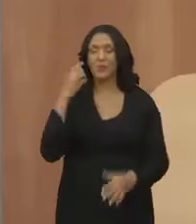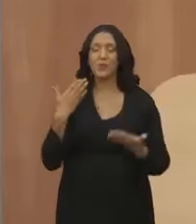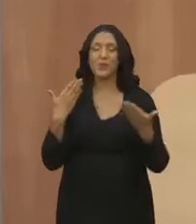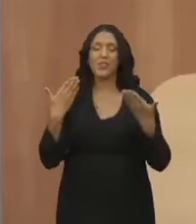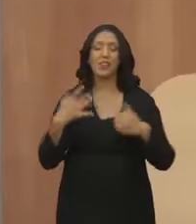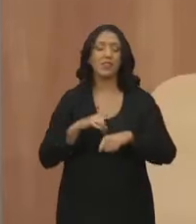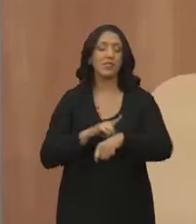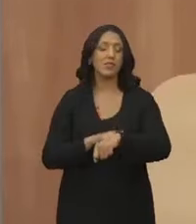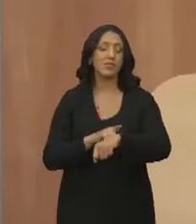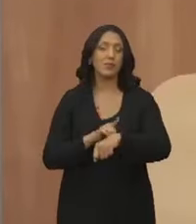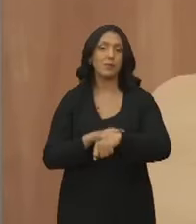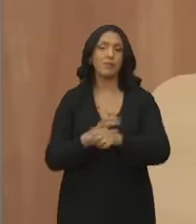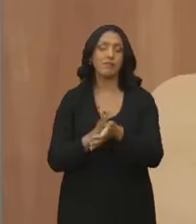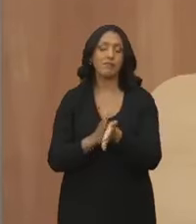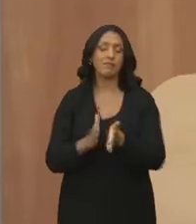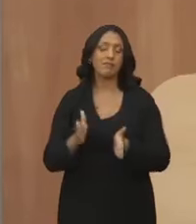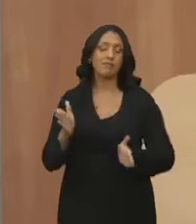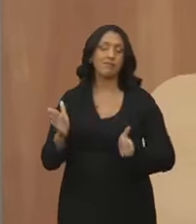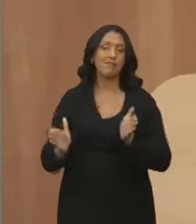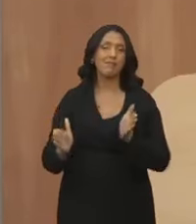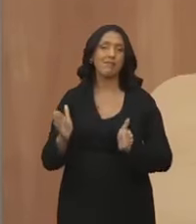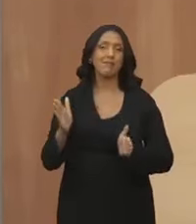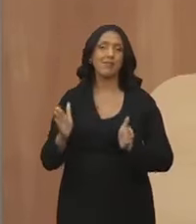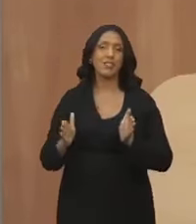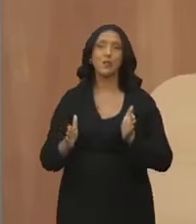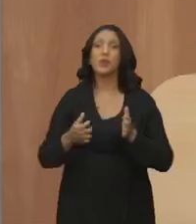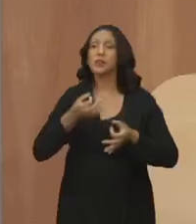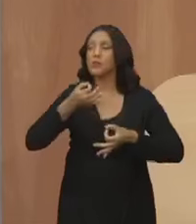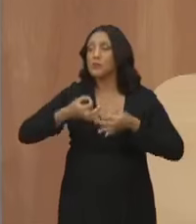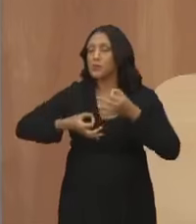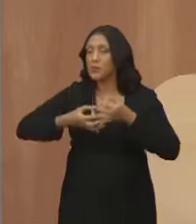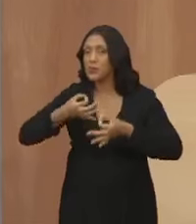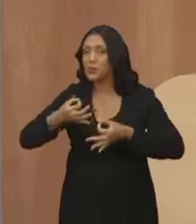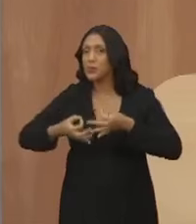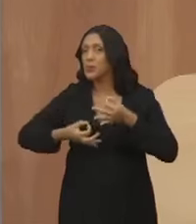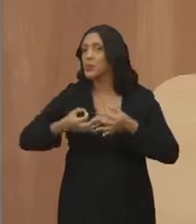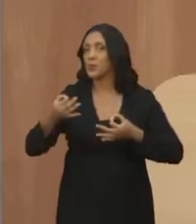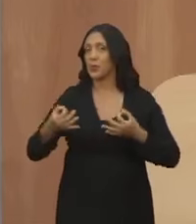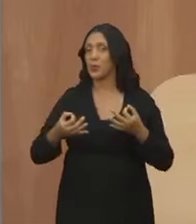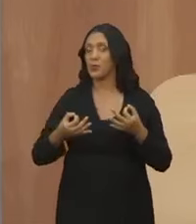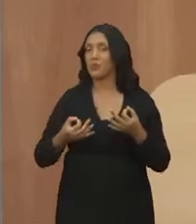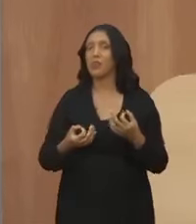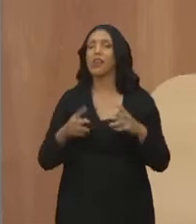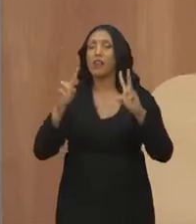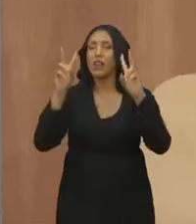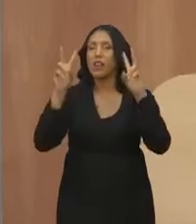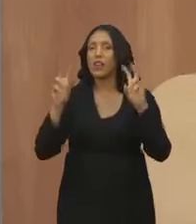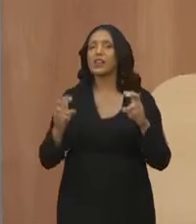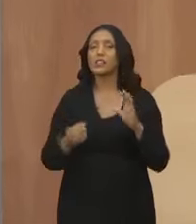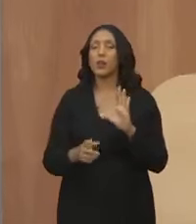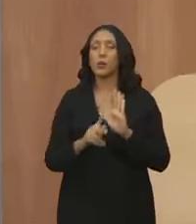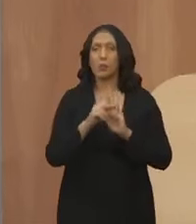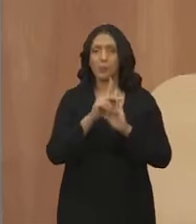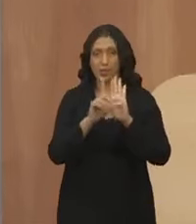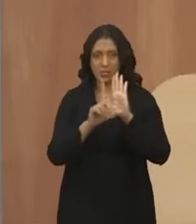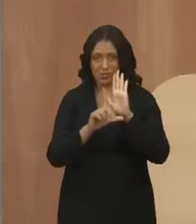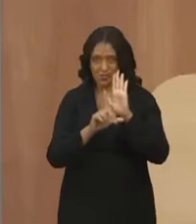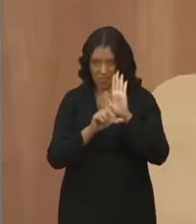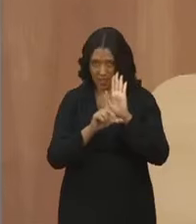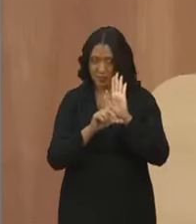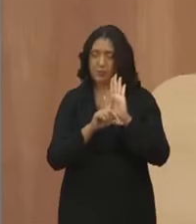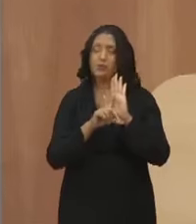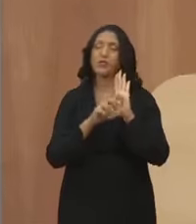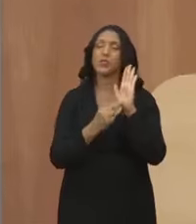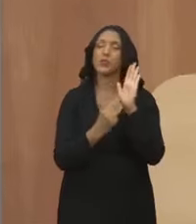vindo do prefeito Celso Florencio, onde cria duas subprefeituras, uma na região oeste